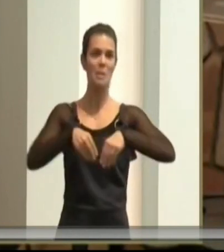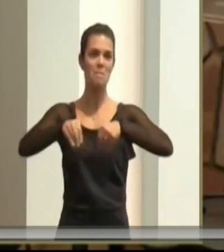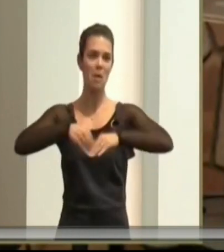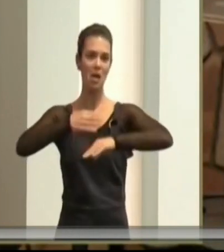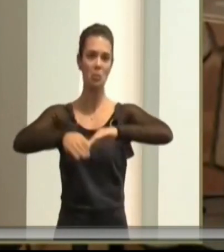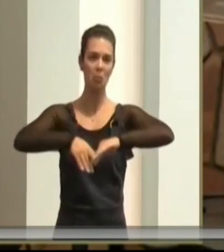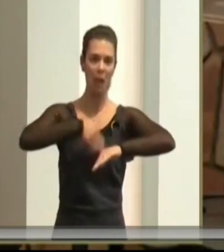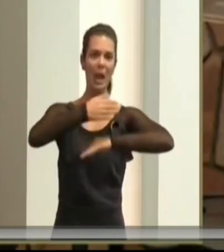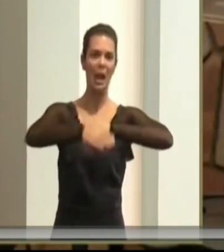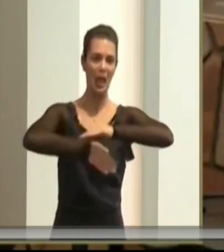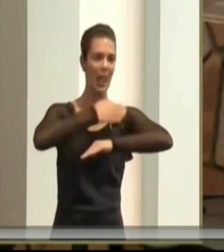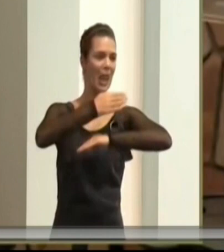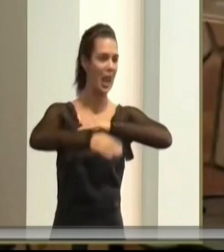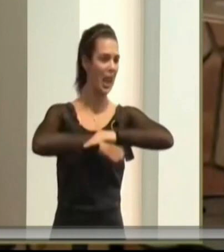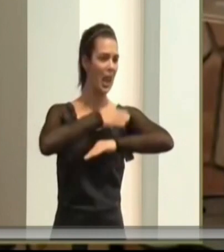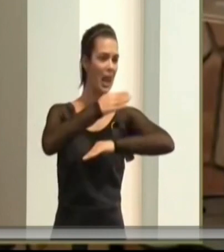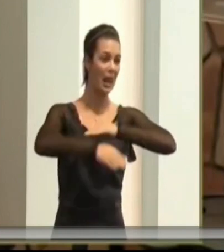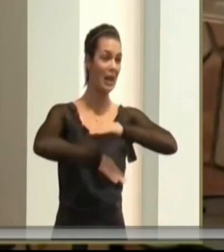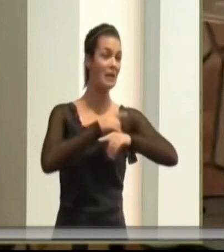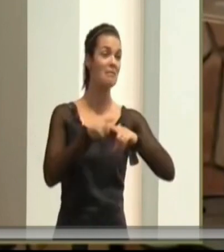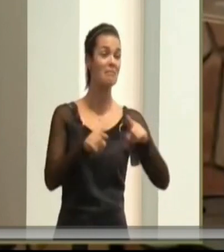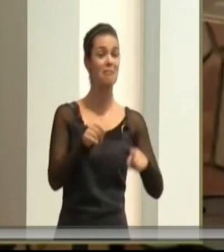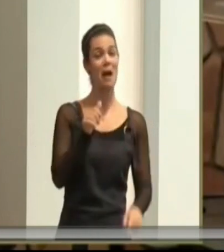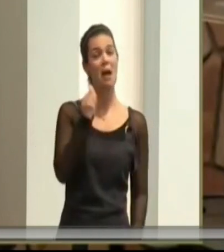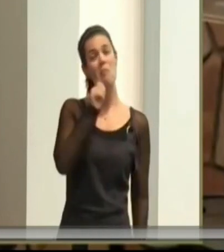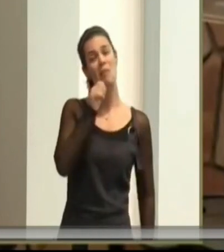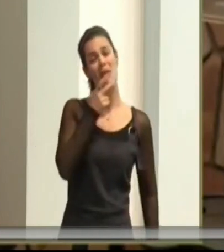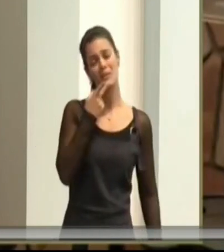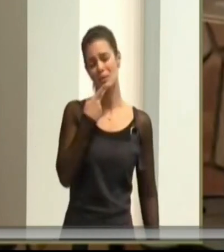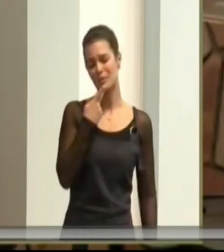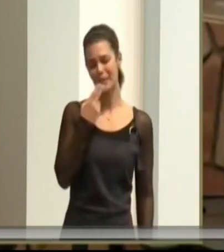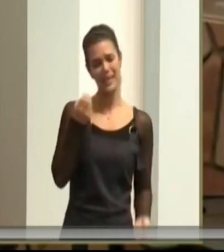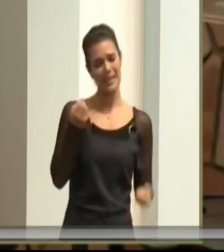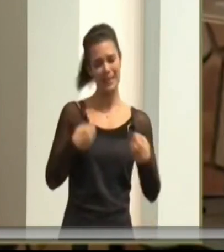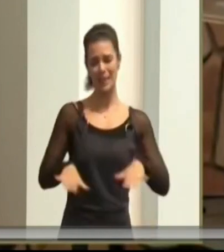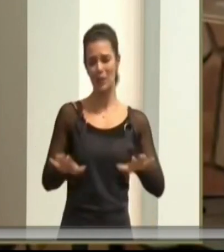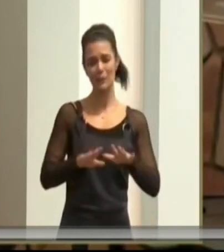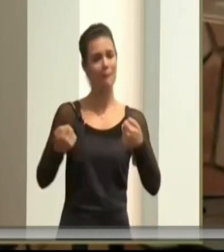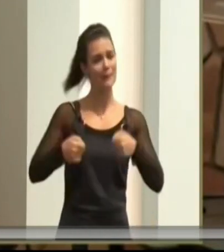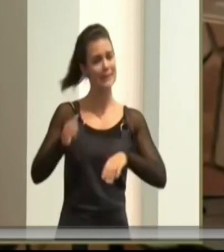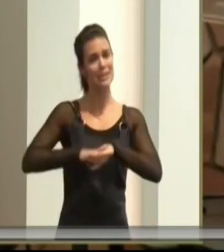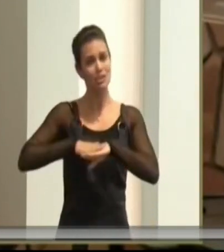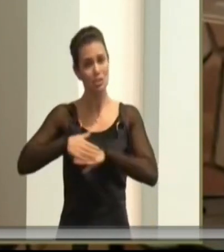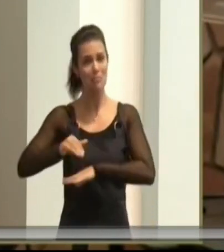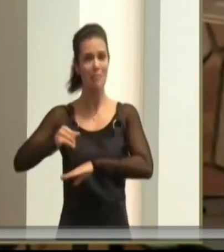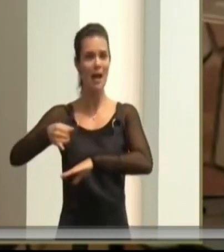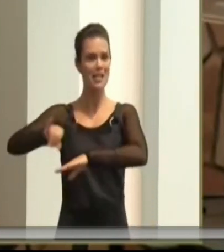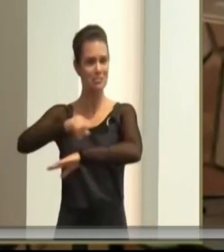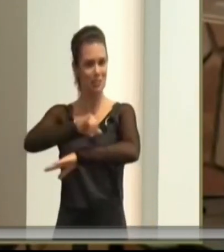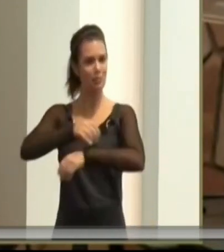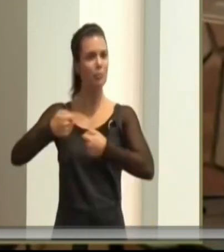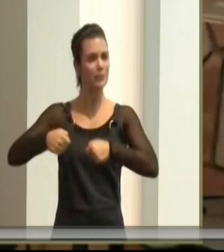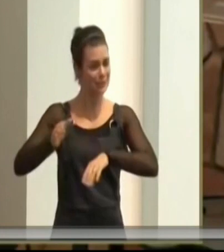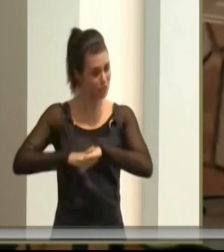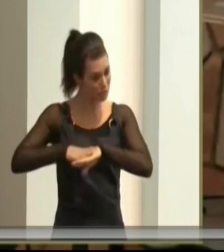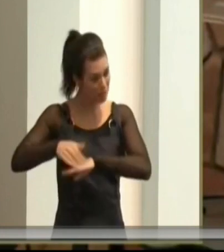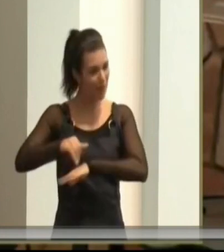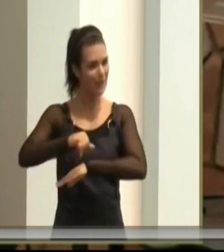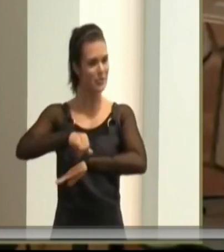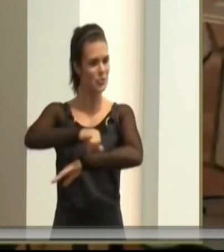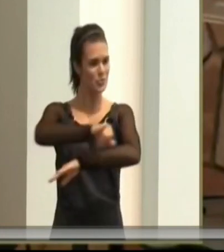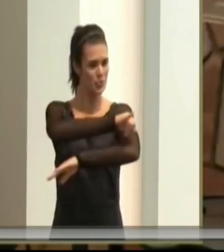consideravam a quantidade insuficiente e por isso se prepararam e levaram mais ainda especiarias ao sepulcro.